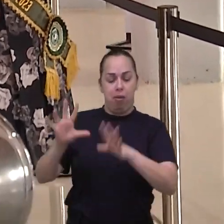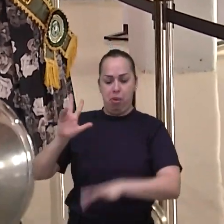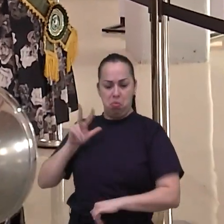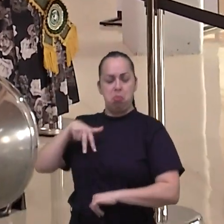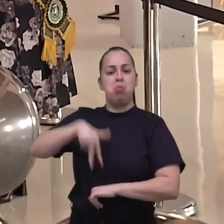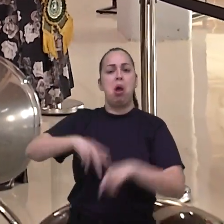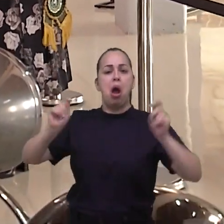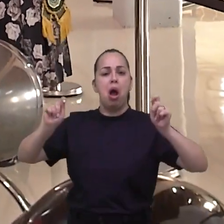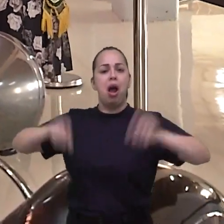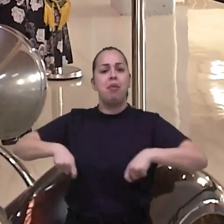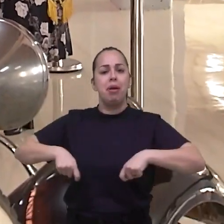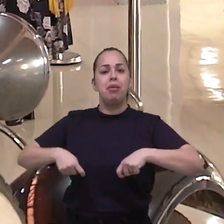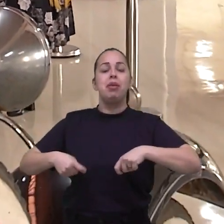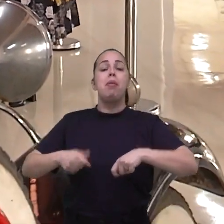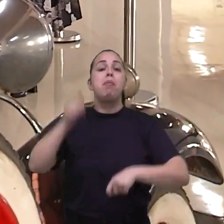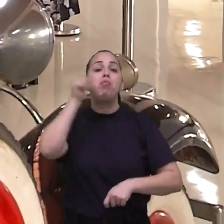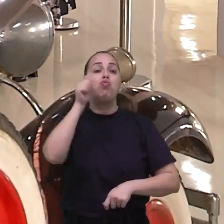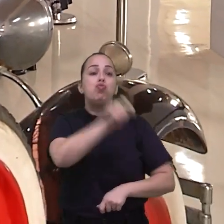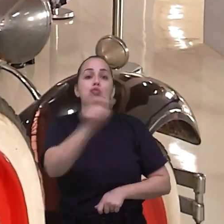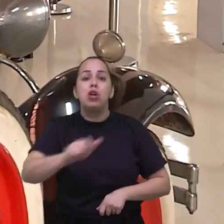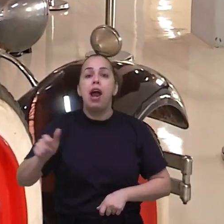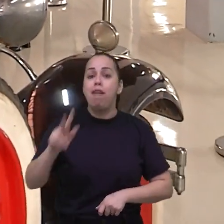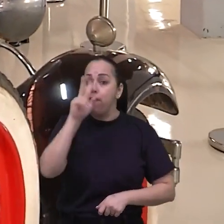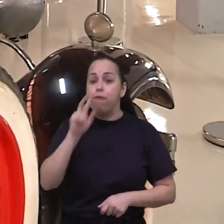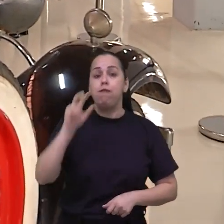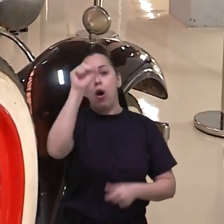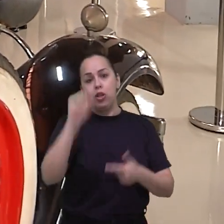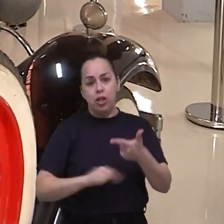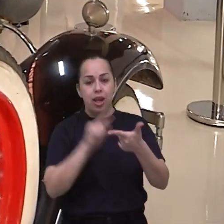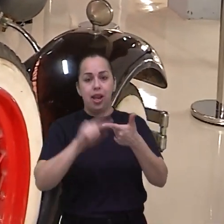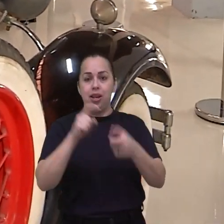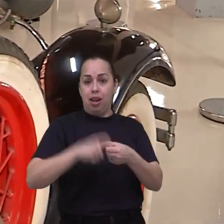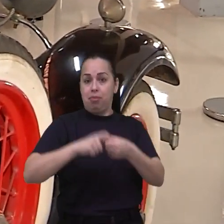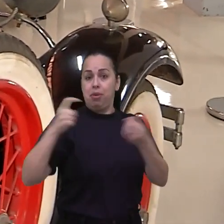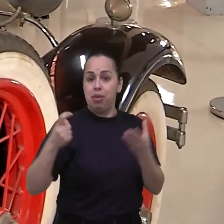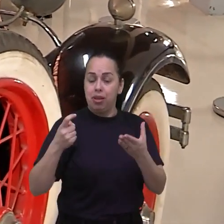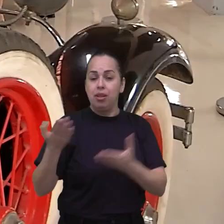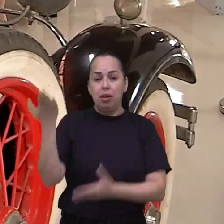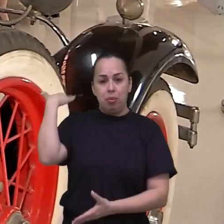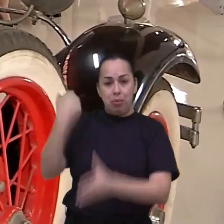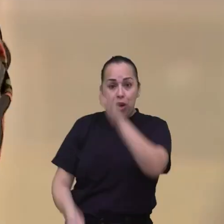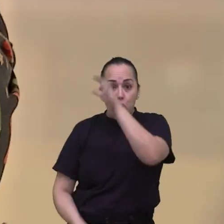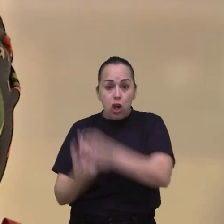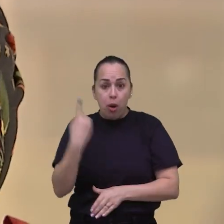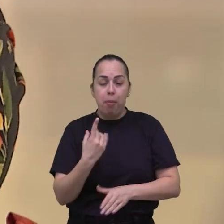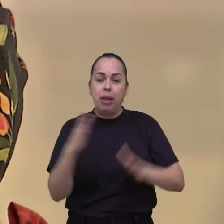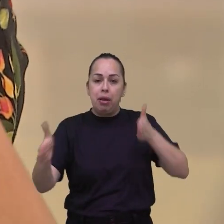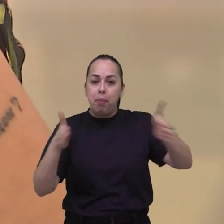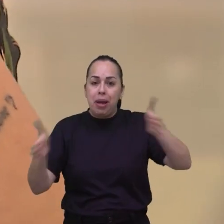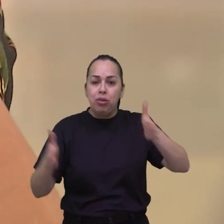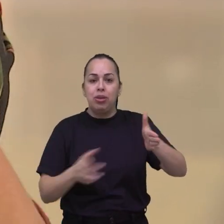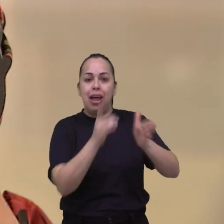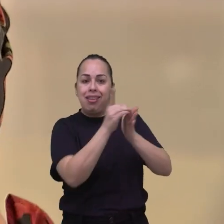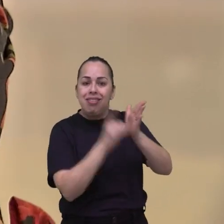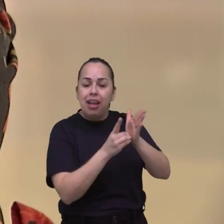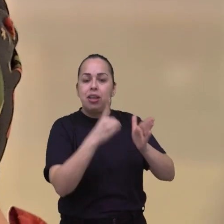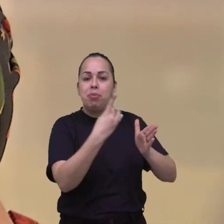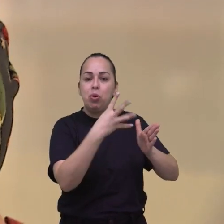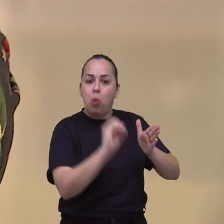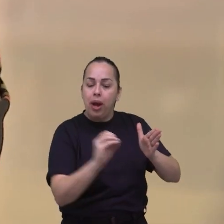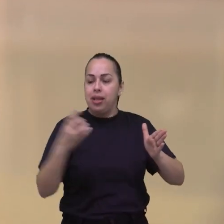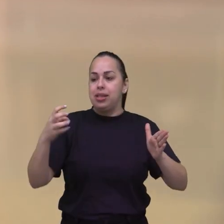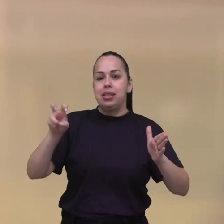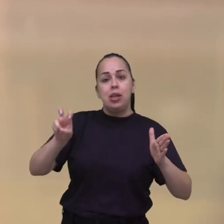de liberdade, de autoafirmação, representadas por mulheres fortes e independentes. O estilo surgiu entre as décadas